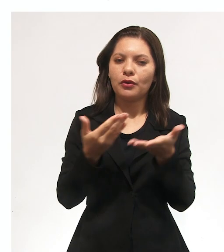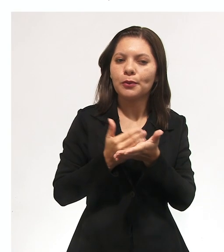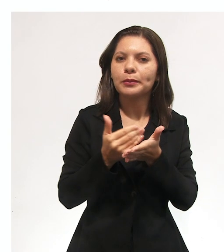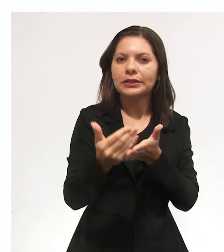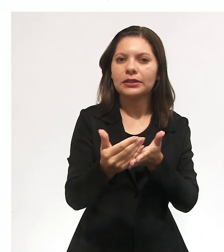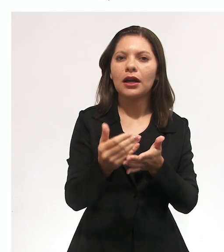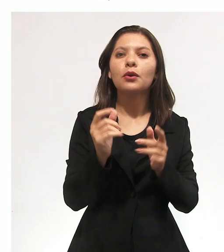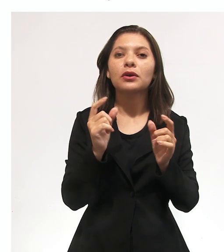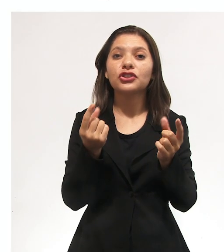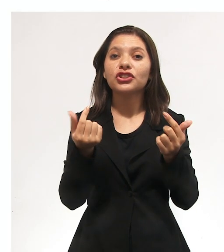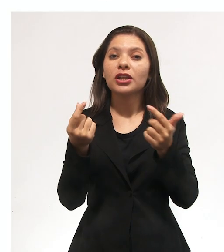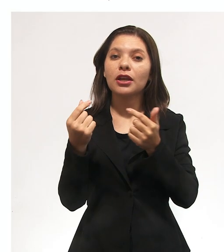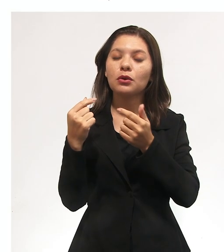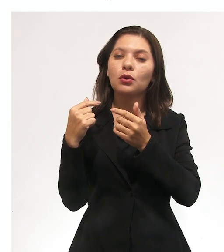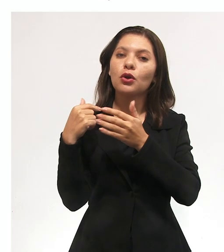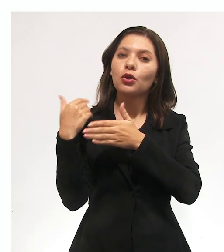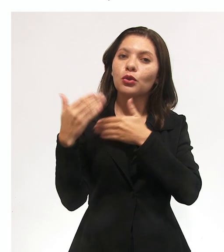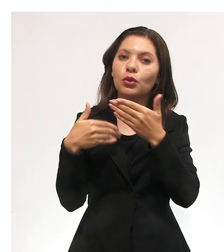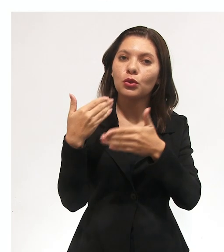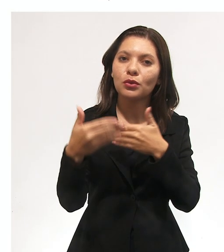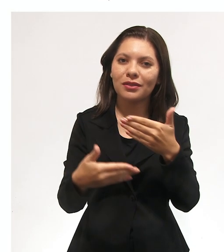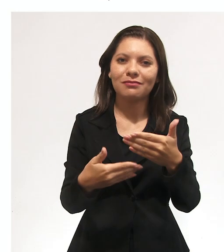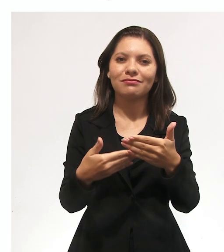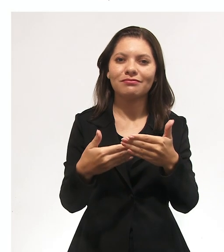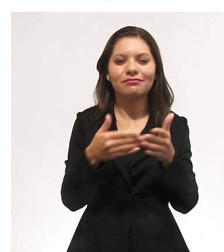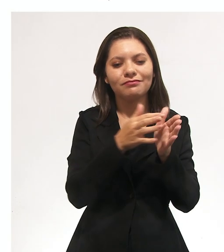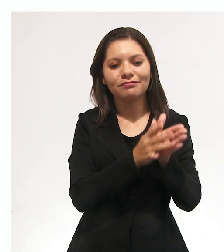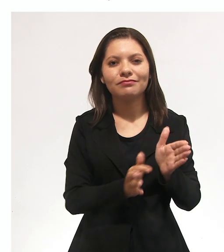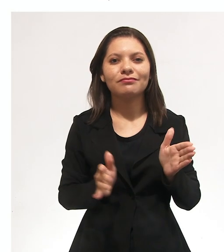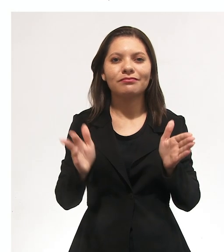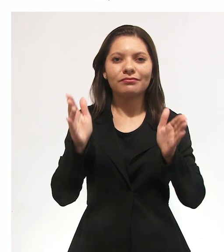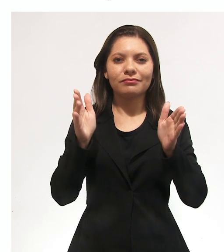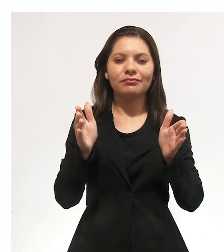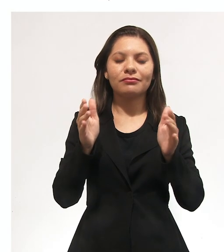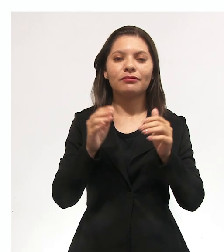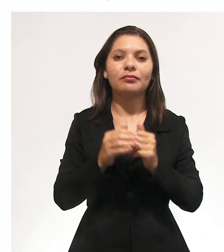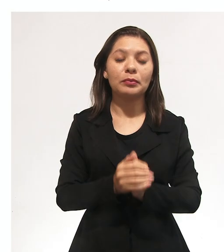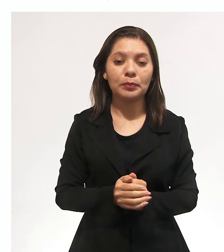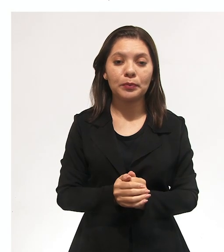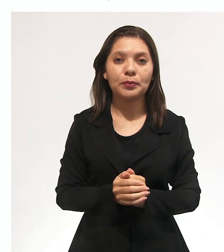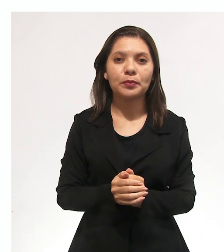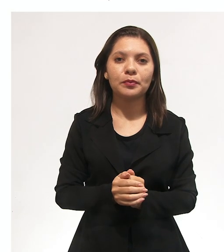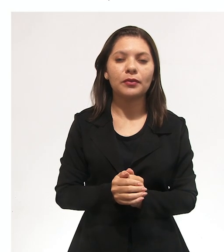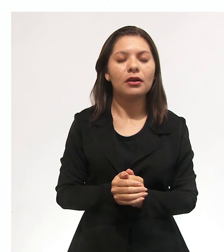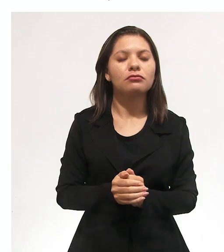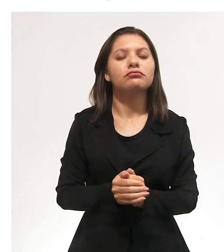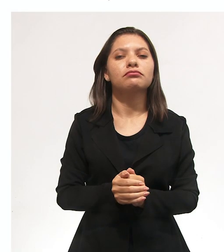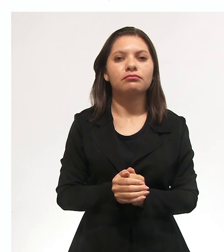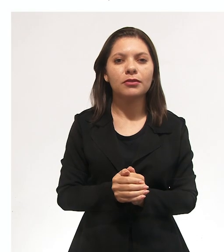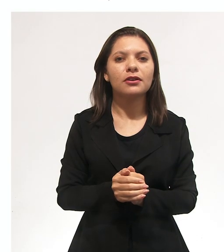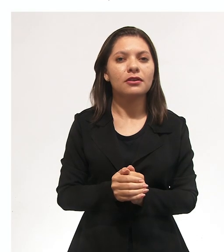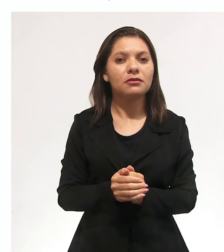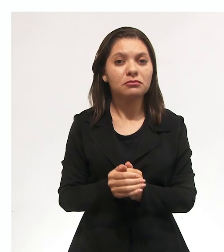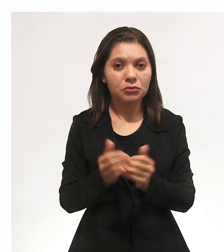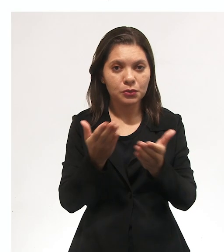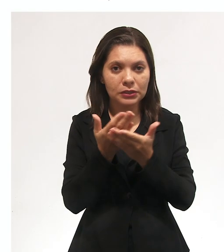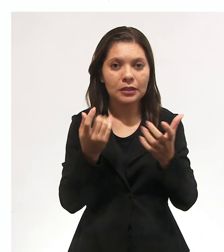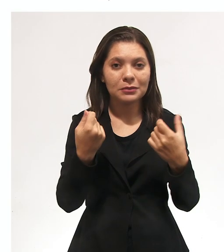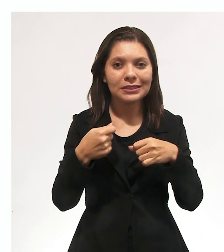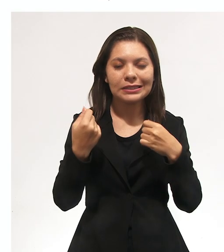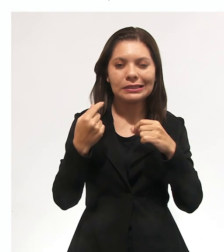Ao abordar o valor do dinheiro no tempo, é fundamental você considerar,